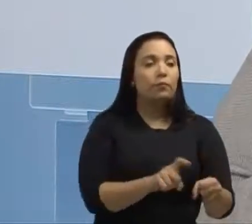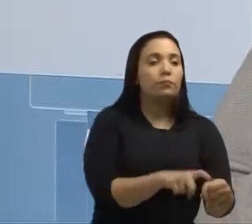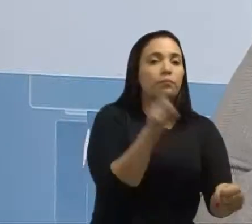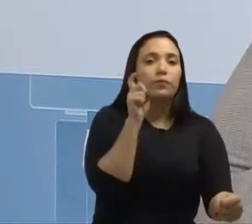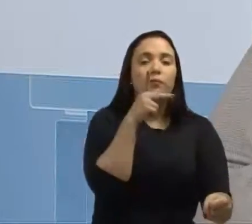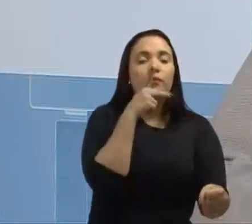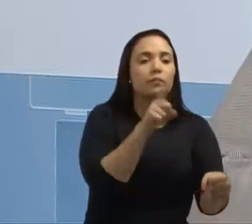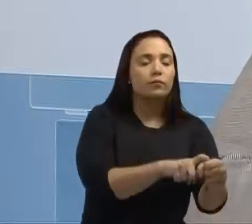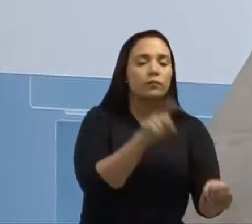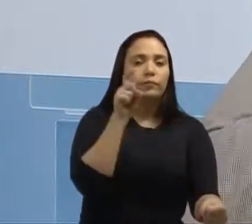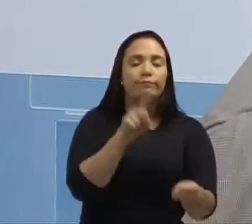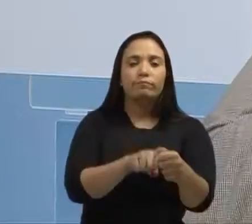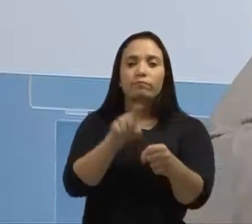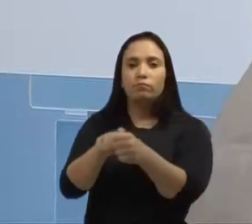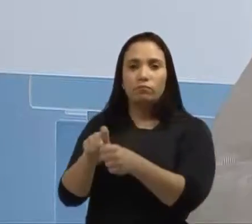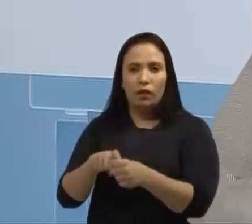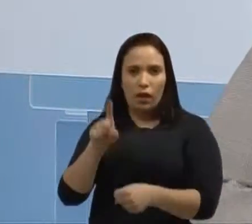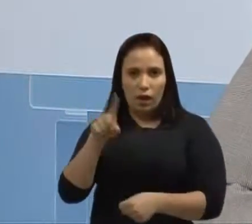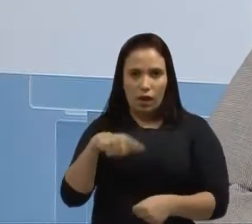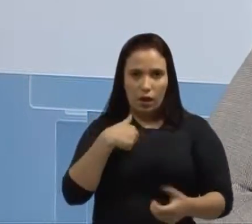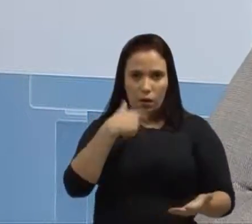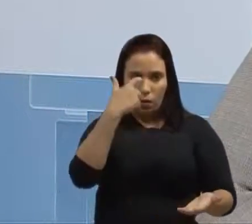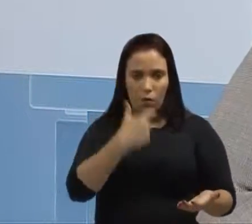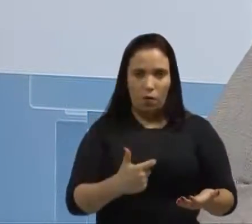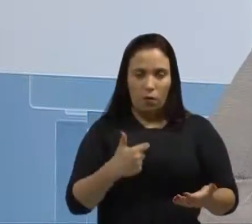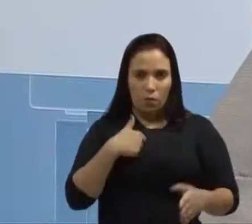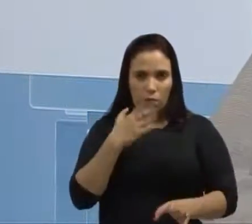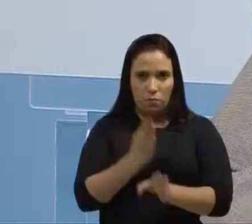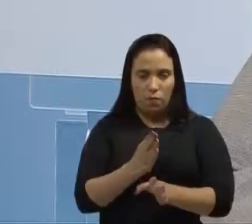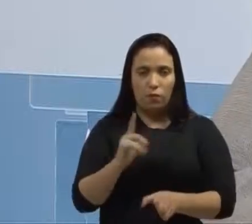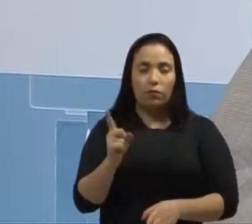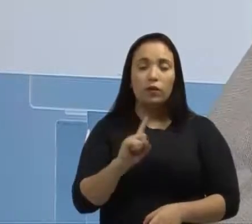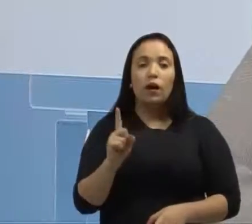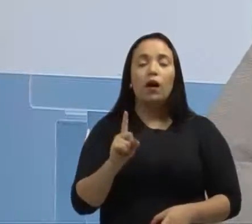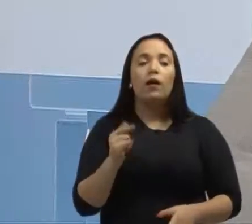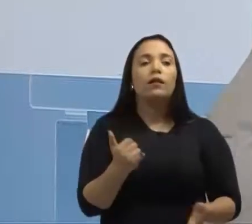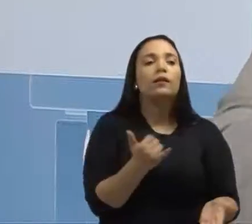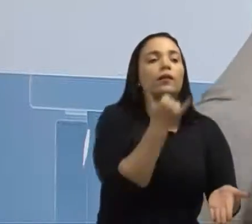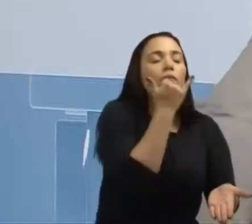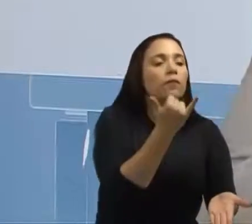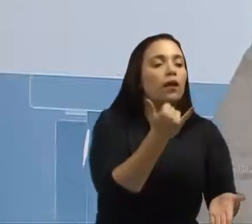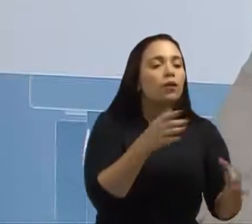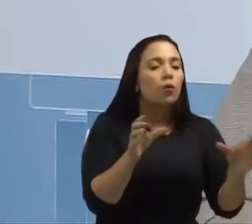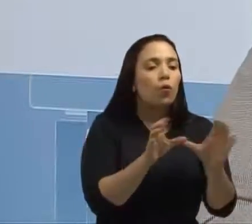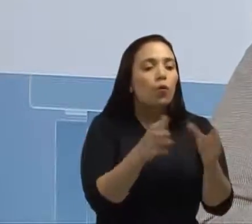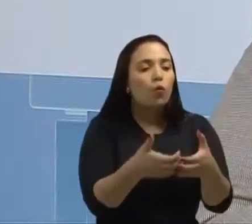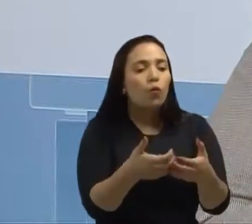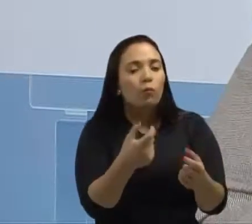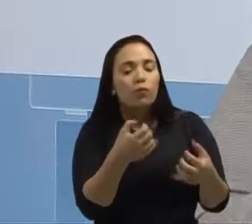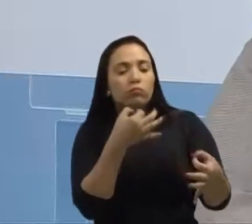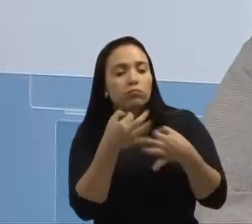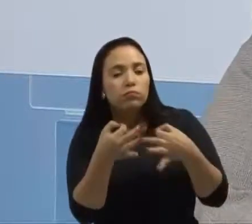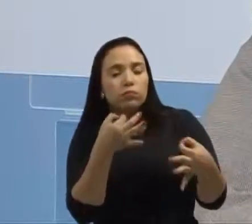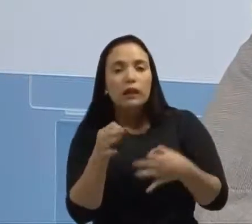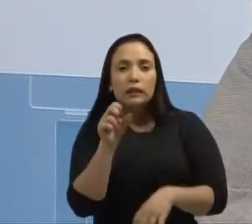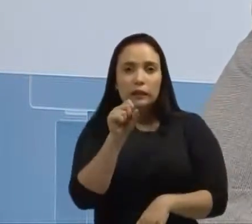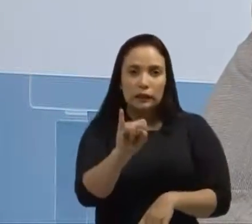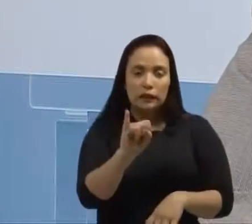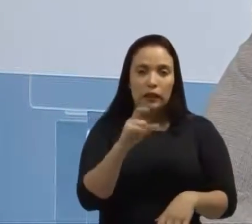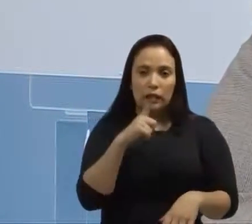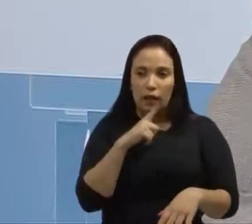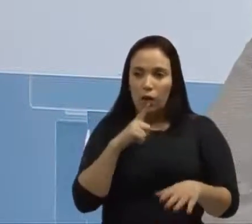do Brasil não depende da vontade da pessoa, não. Depende do aranzel que ele se mete. Se ele tiver